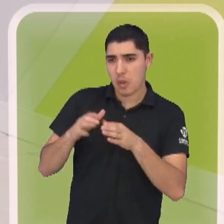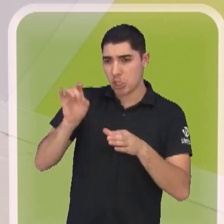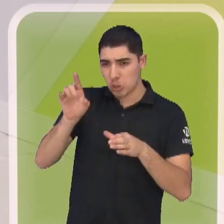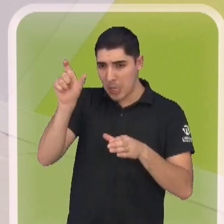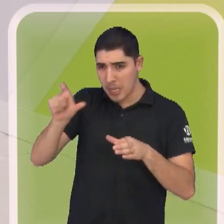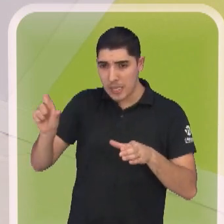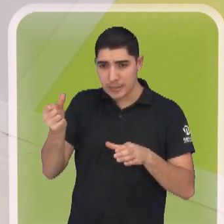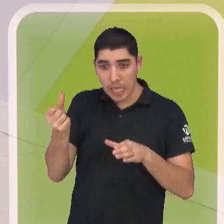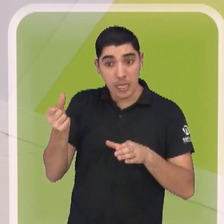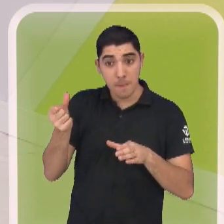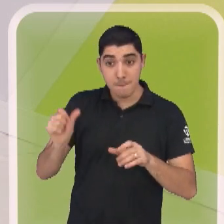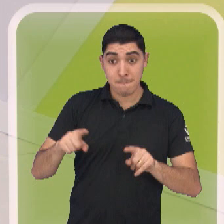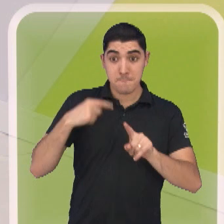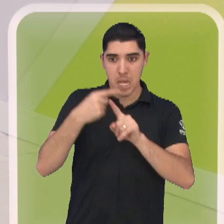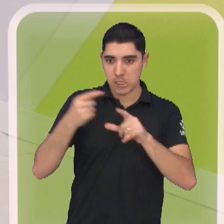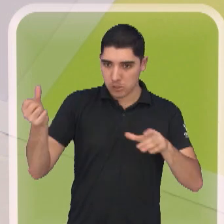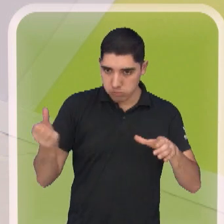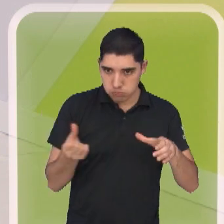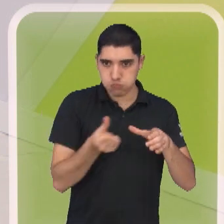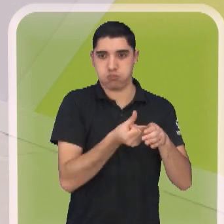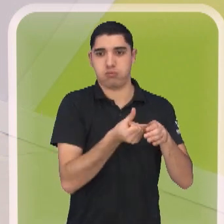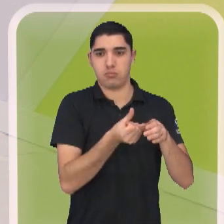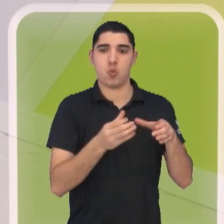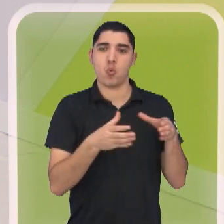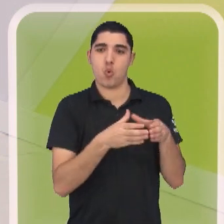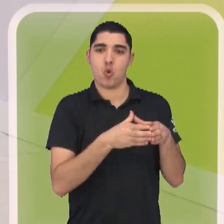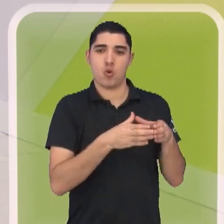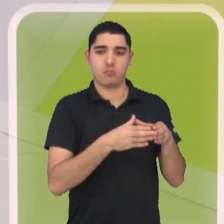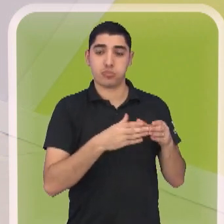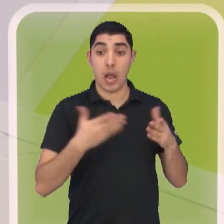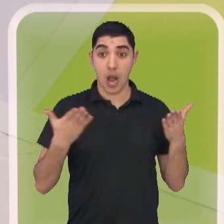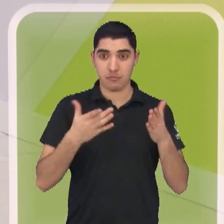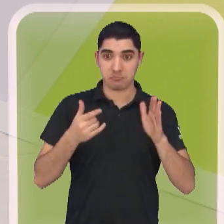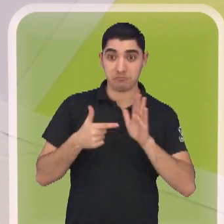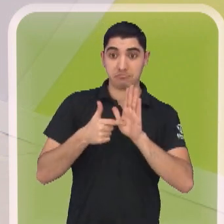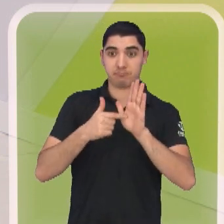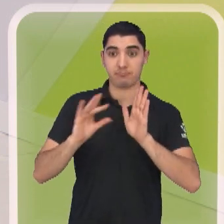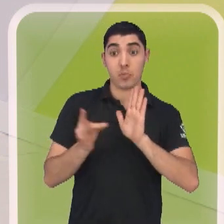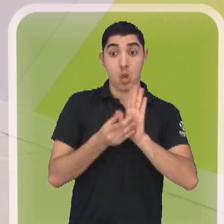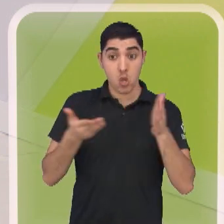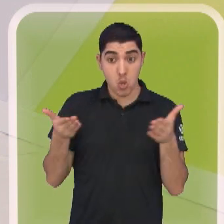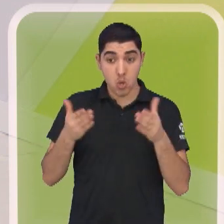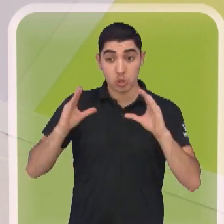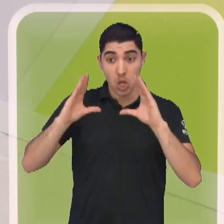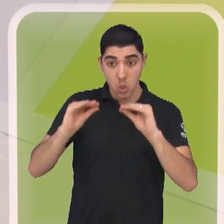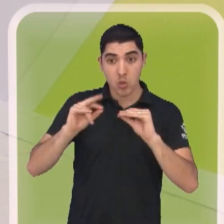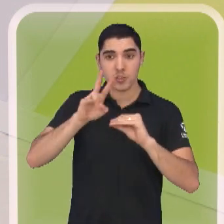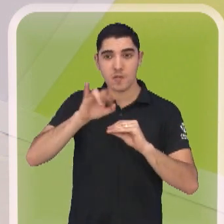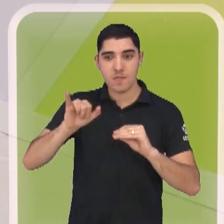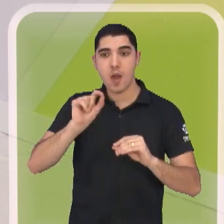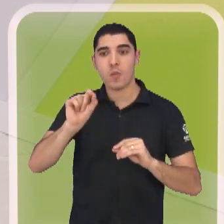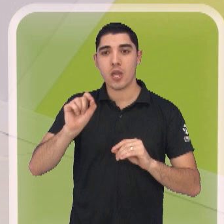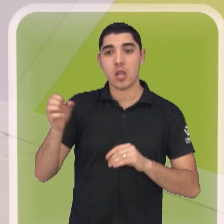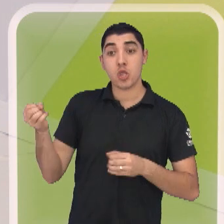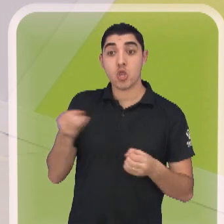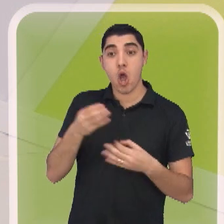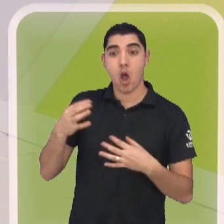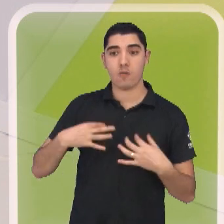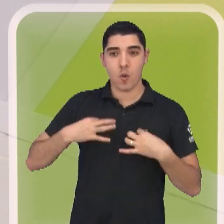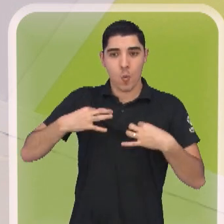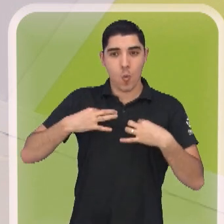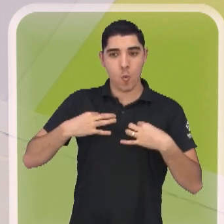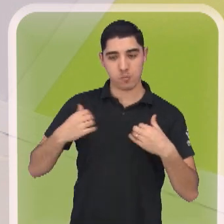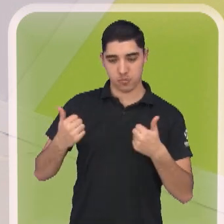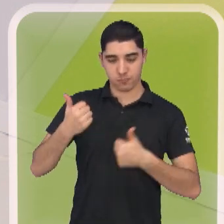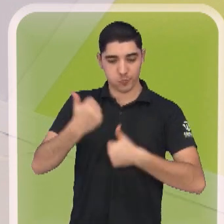seis mas esse seis foram apresentados de forma oficial e hoje à noite Será apresentação oficial dos novos uniformes do